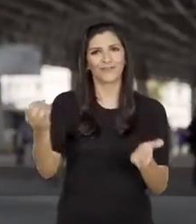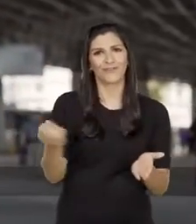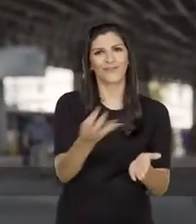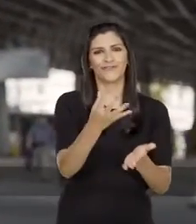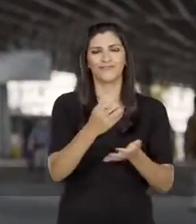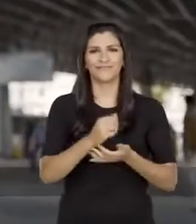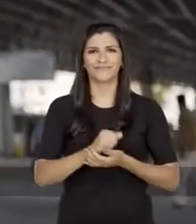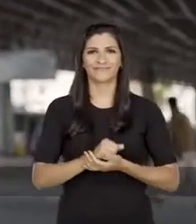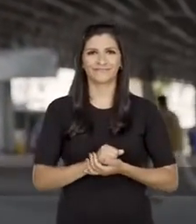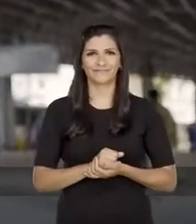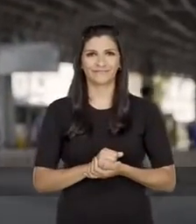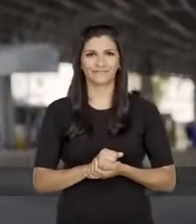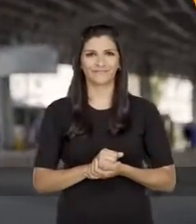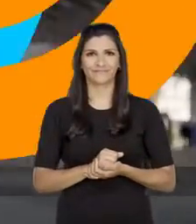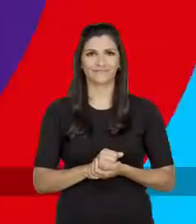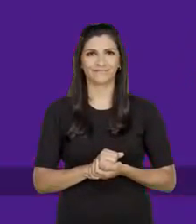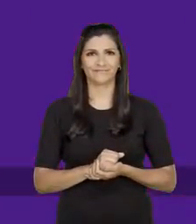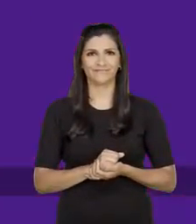gente, seguir um caminho novo.